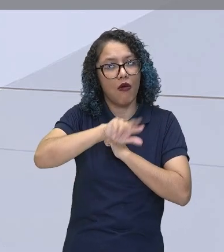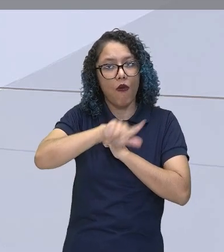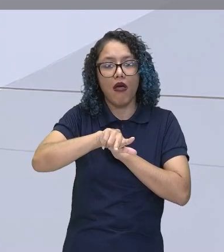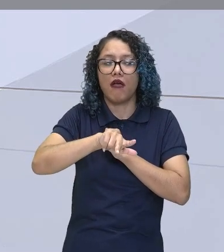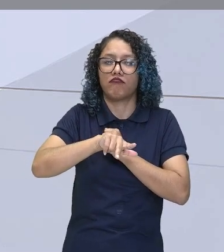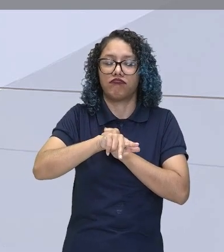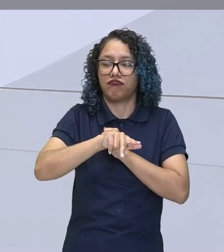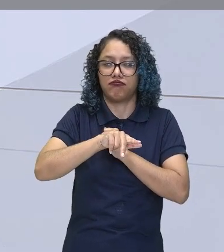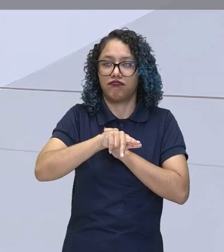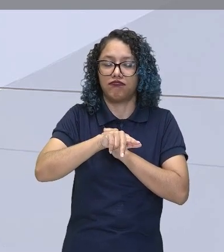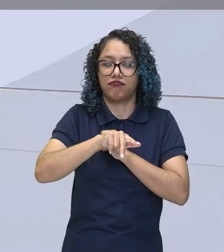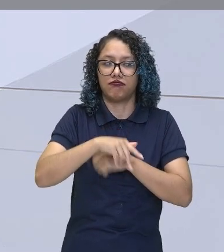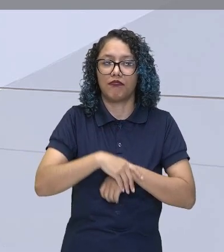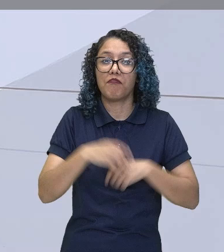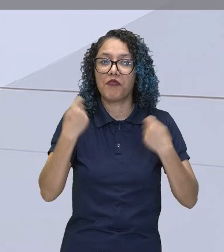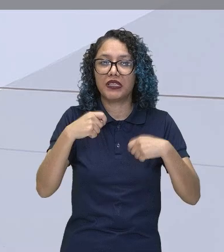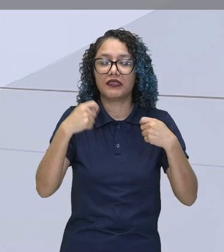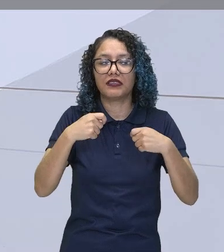que